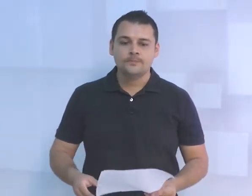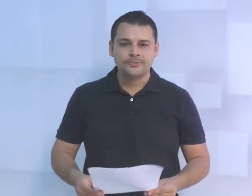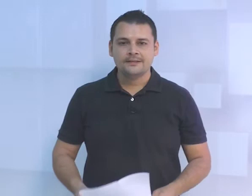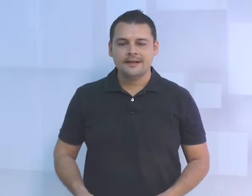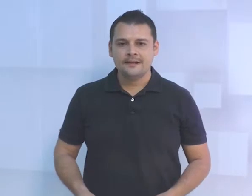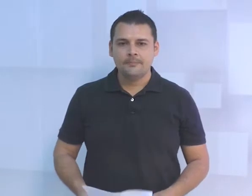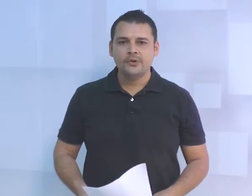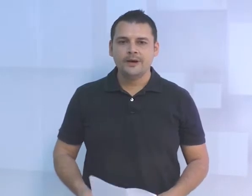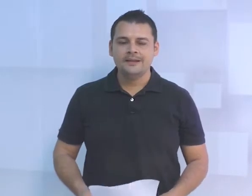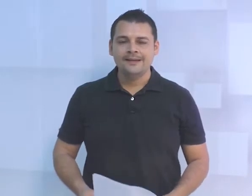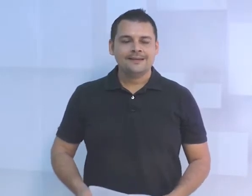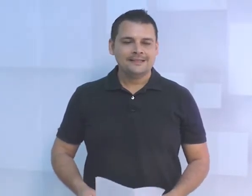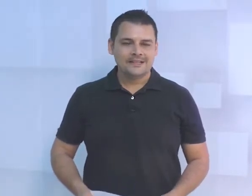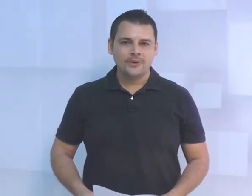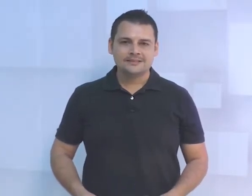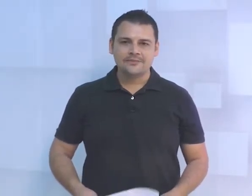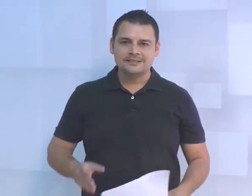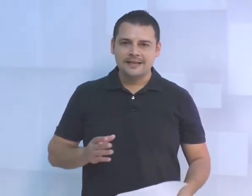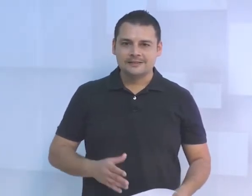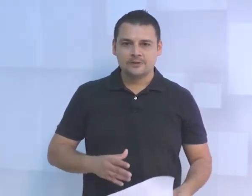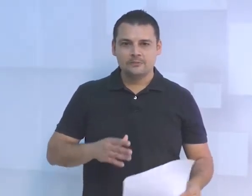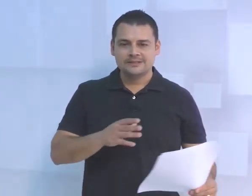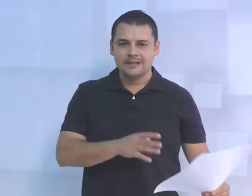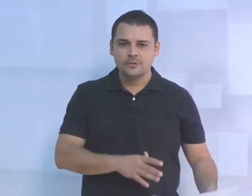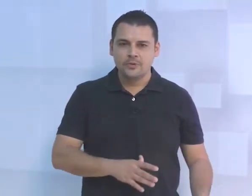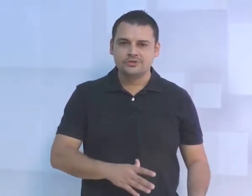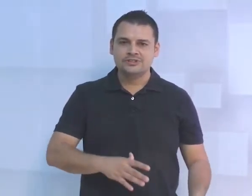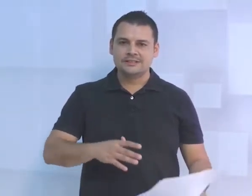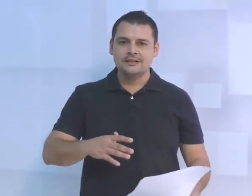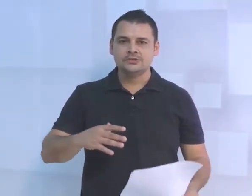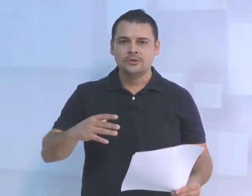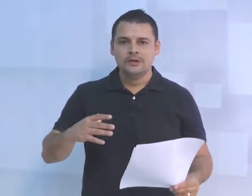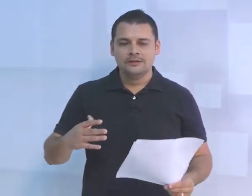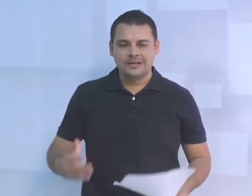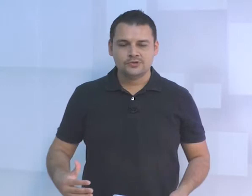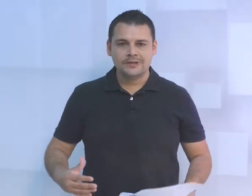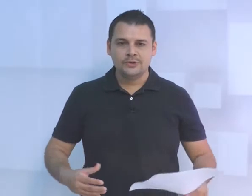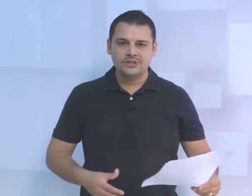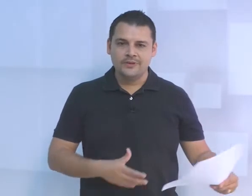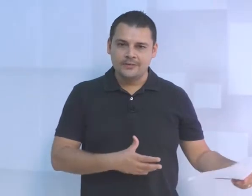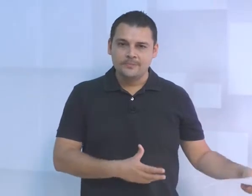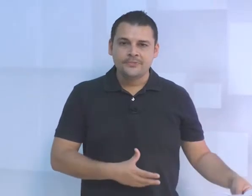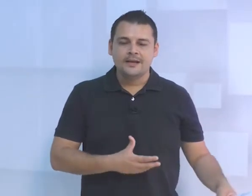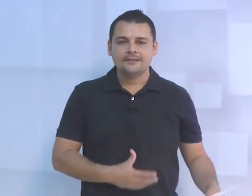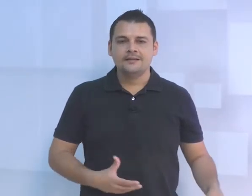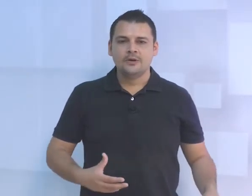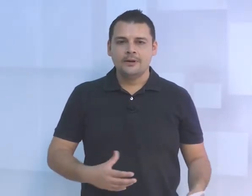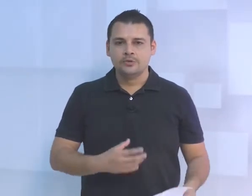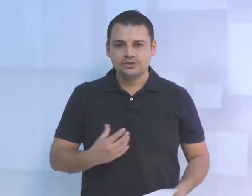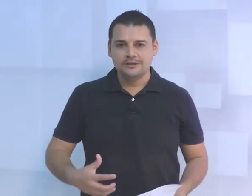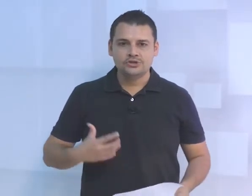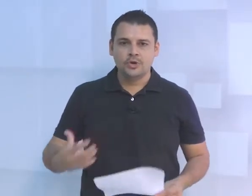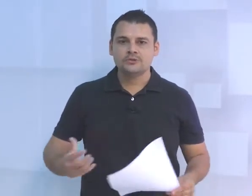na arena plínio marin ea sequência vai ser essa mesclando um pouco de descanso já que os jogadores tiveram até